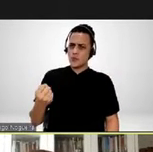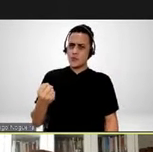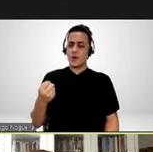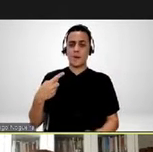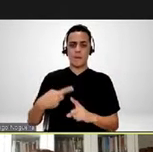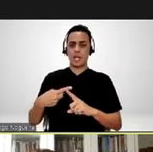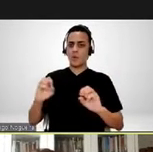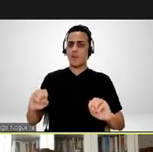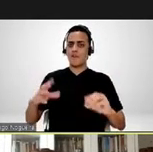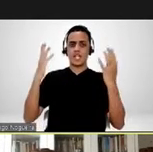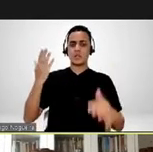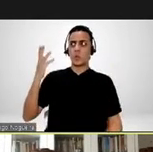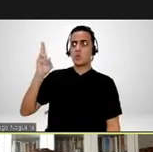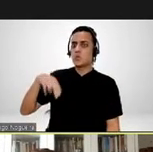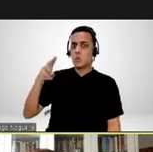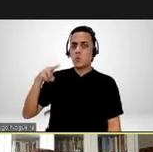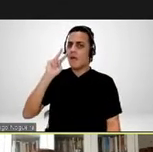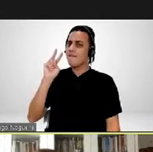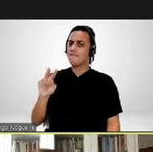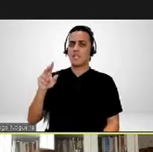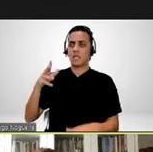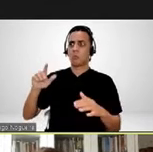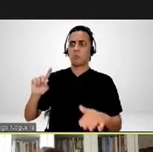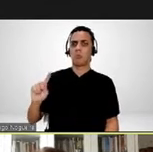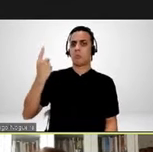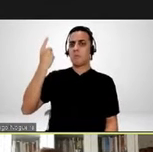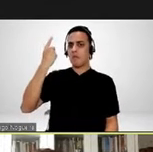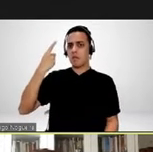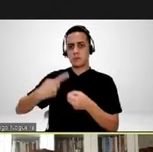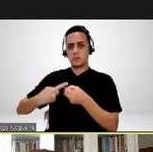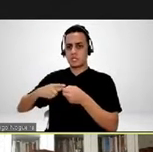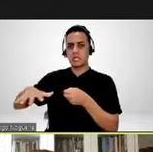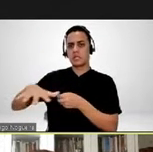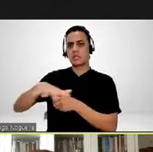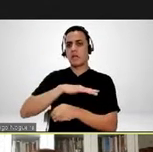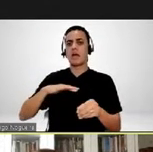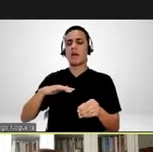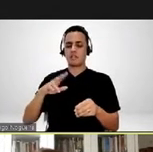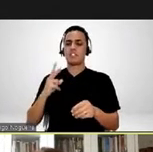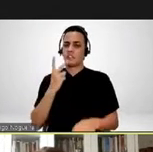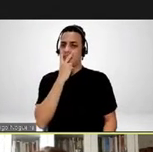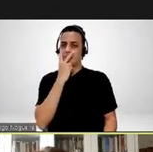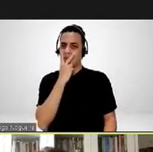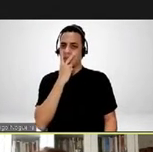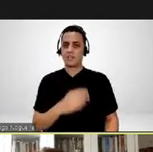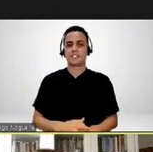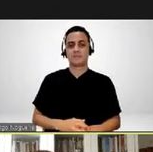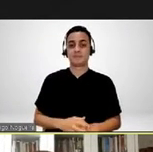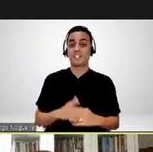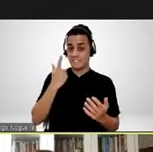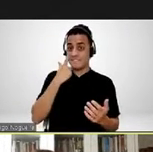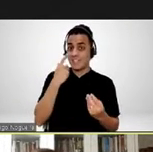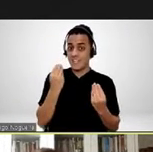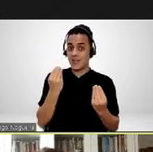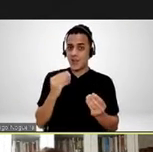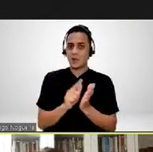antes visto na cidade de Vitória. Vejamos, então, como que foi noticiado pela tribuna, está